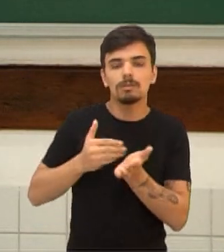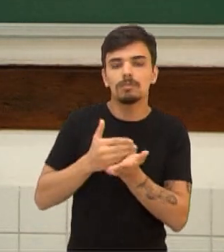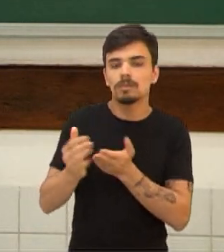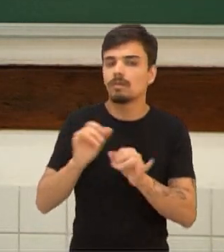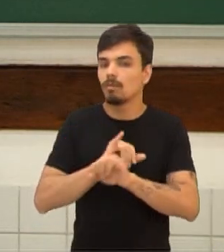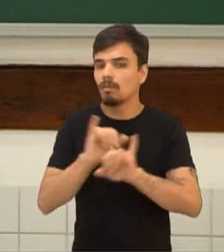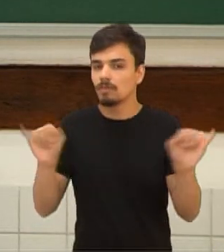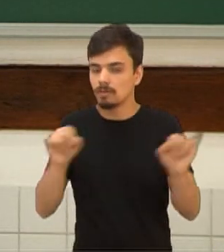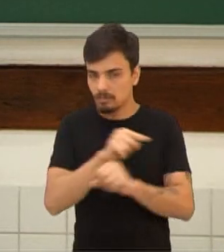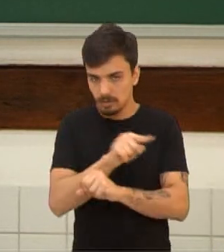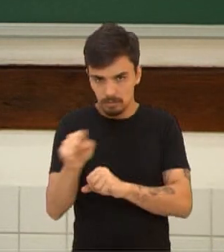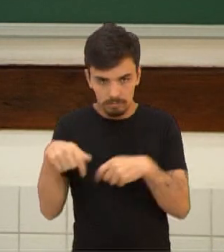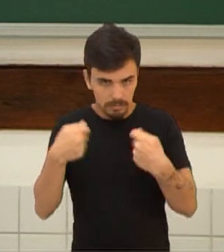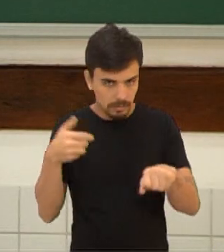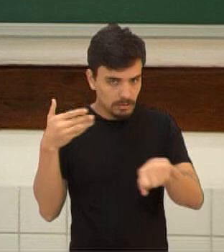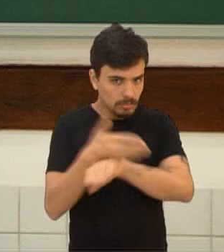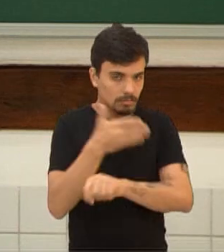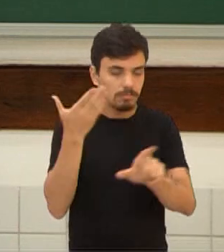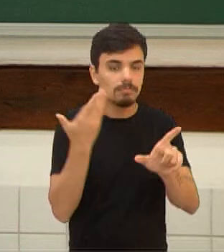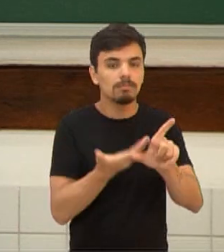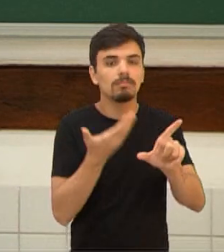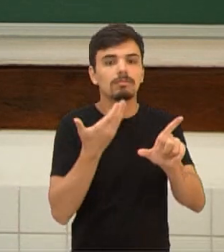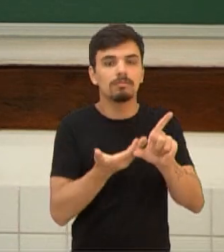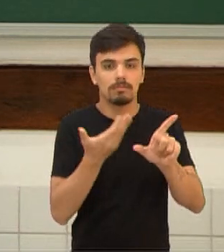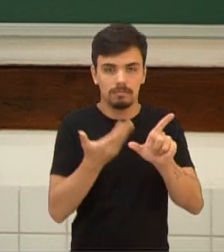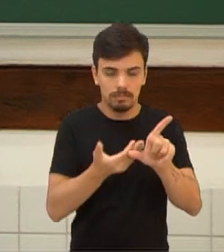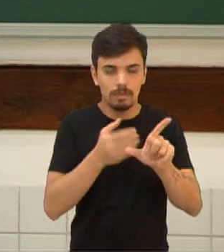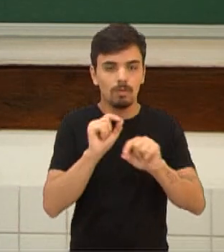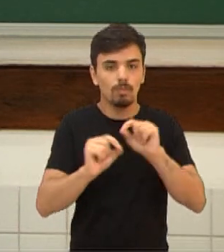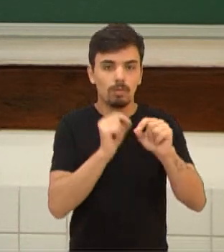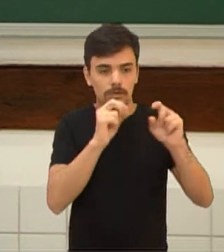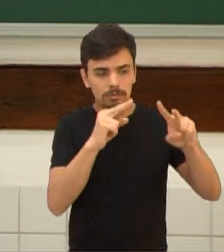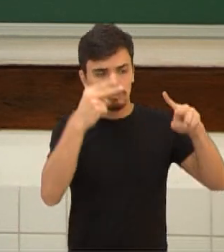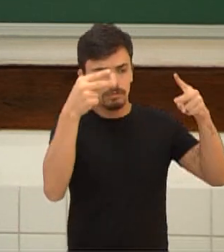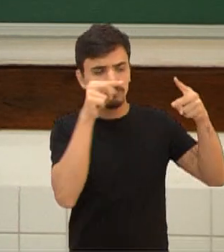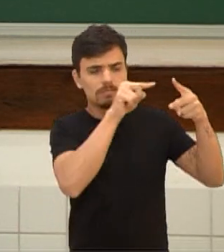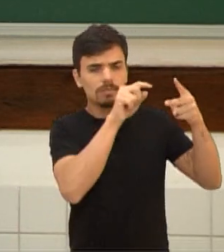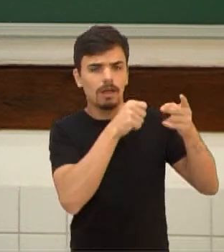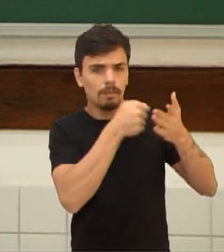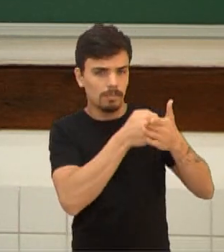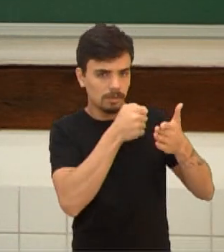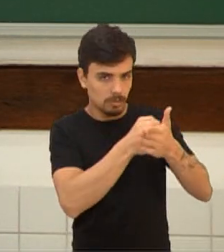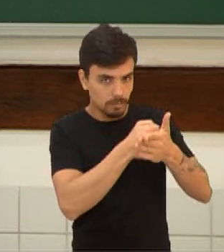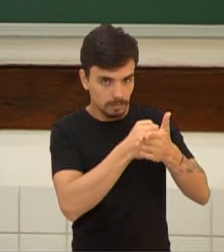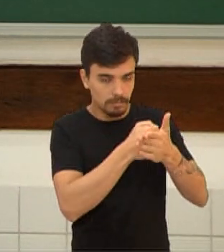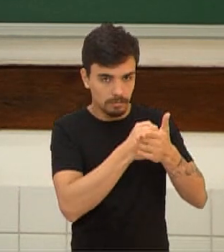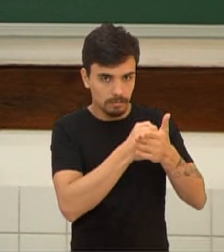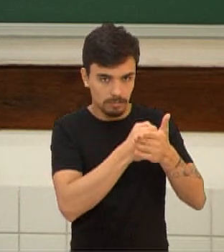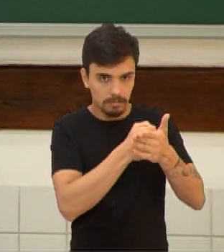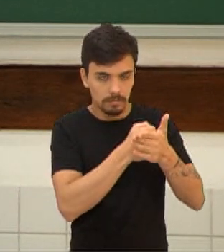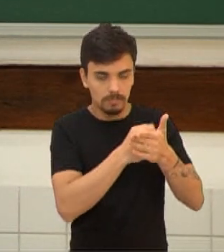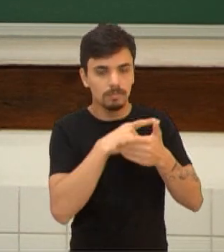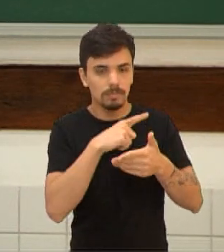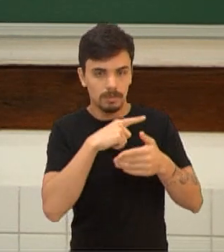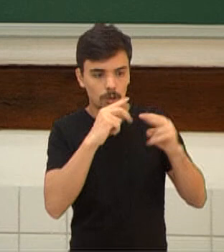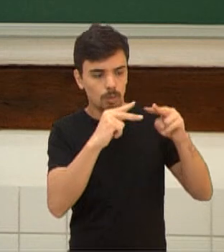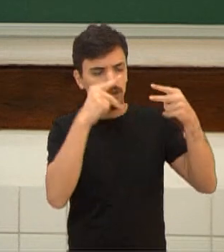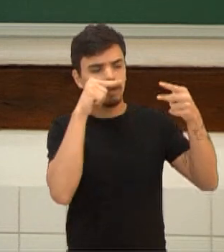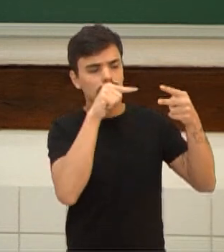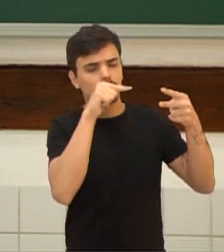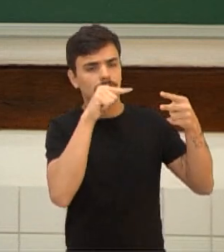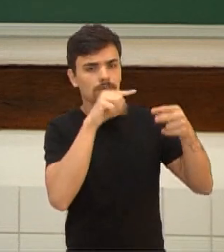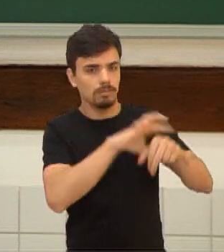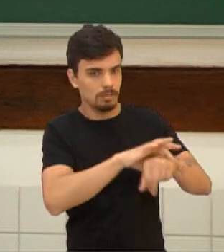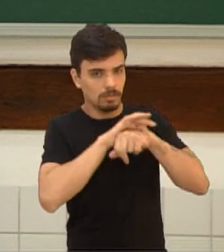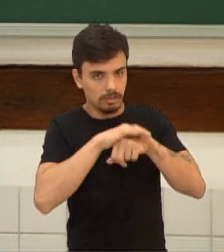de sempre, você tem que acessar lá no Classroom as suas atividades obrigatórias, clicar no primeiro link para registrar